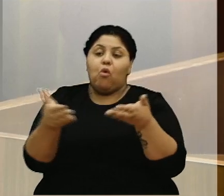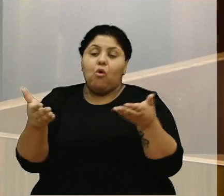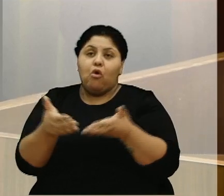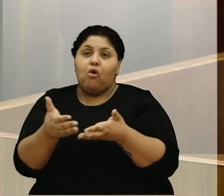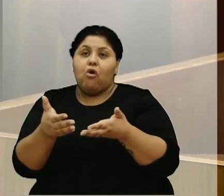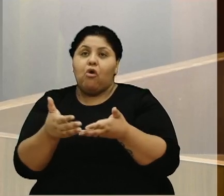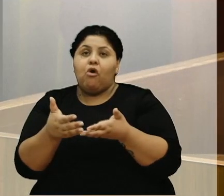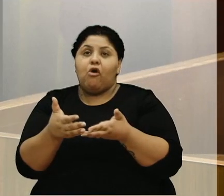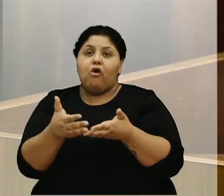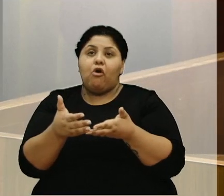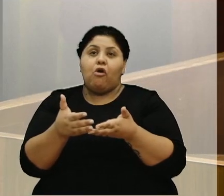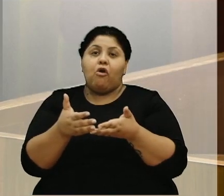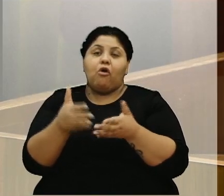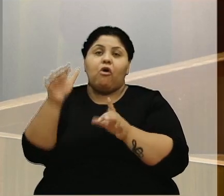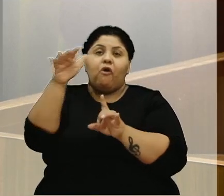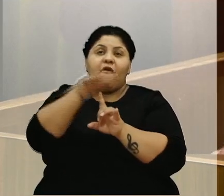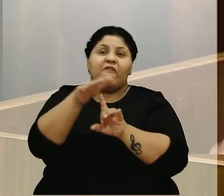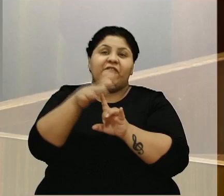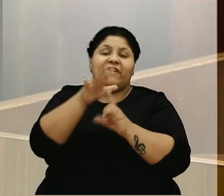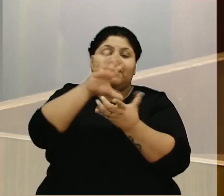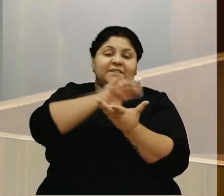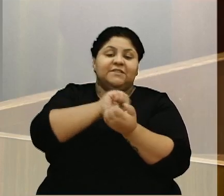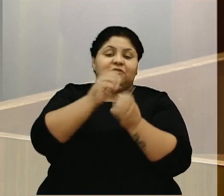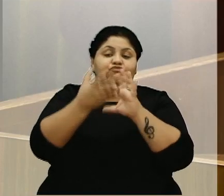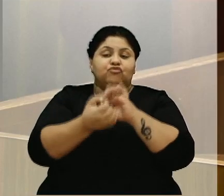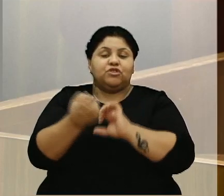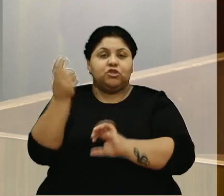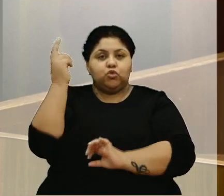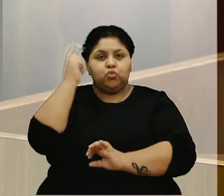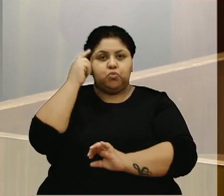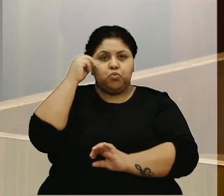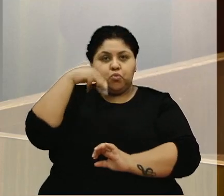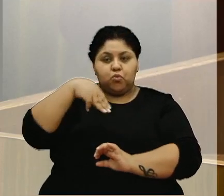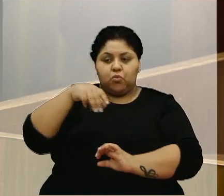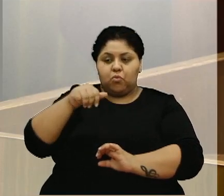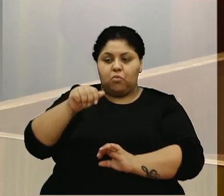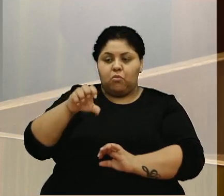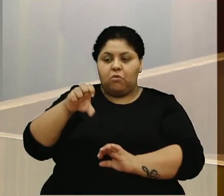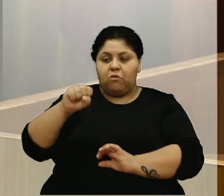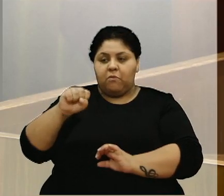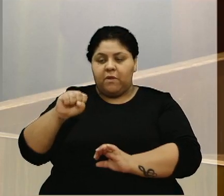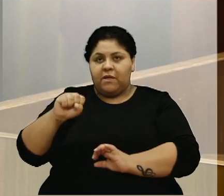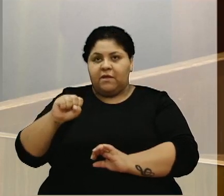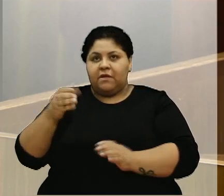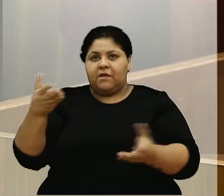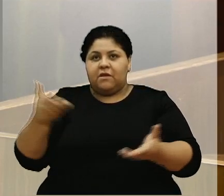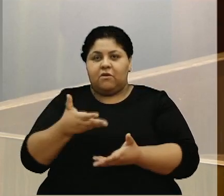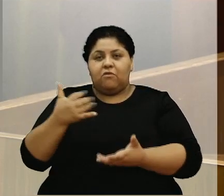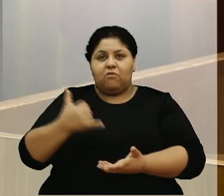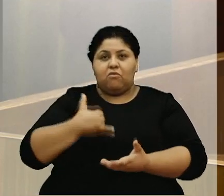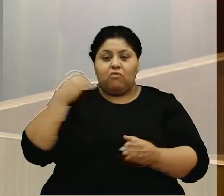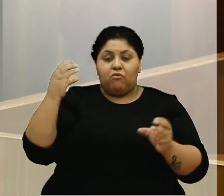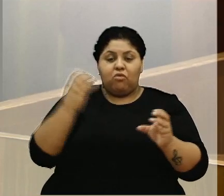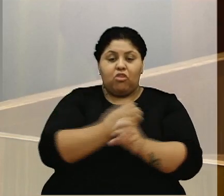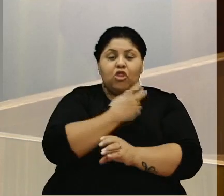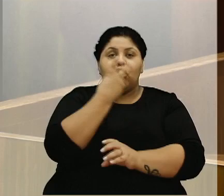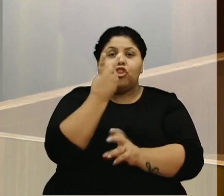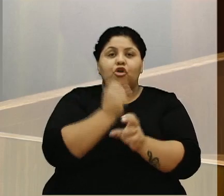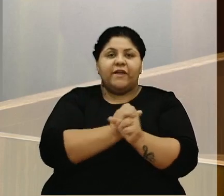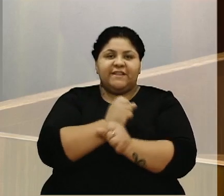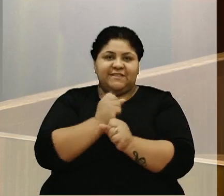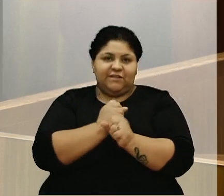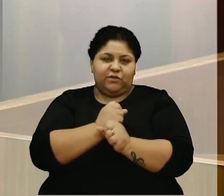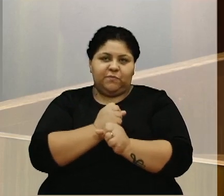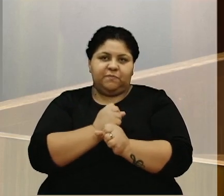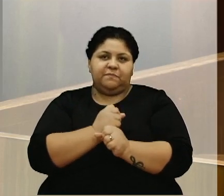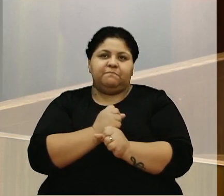Feira de Artesanato Cultural da Maesa, hoje está de aniversário, completando 2 anos